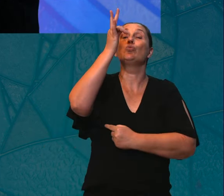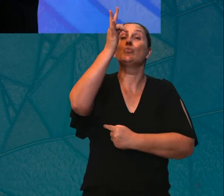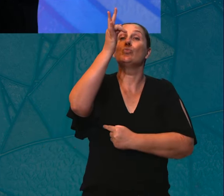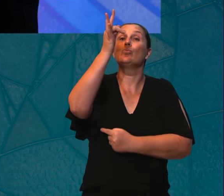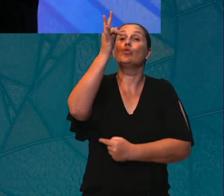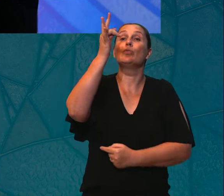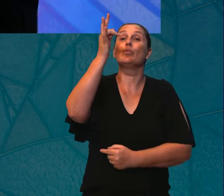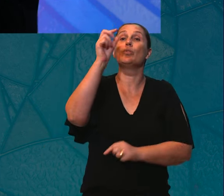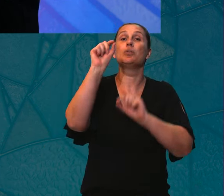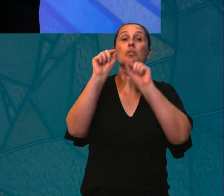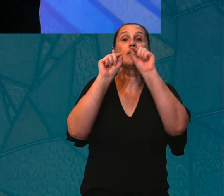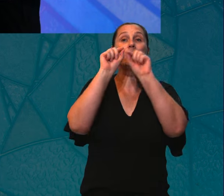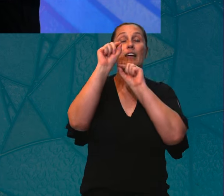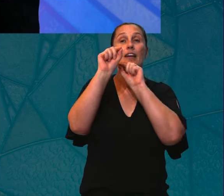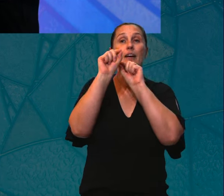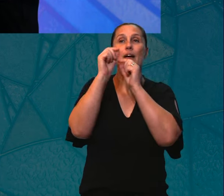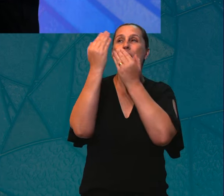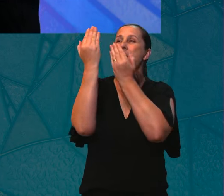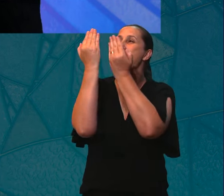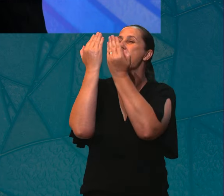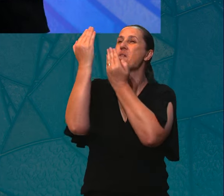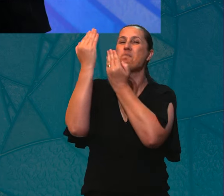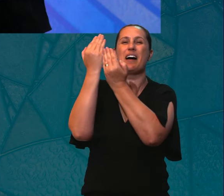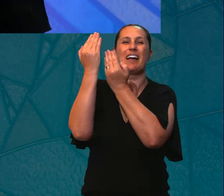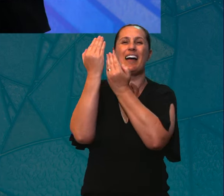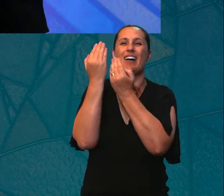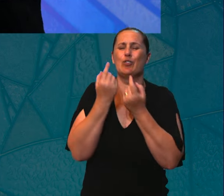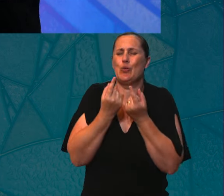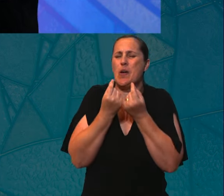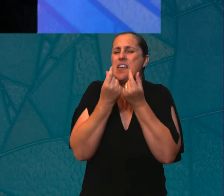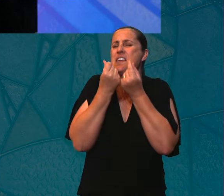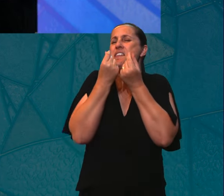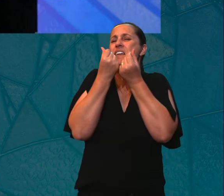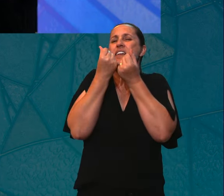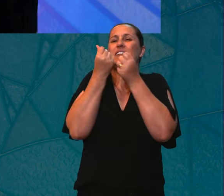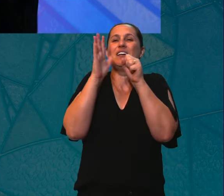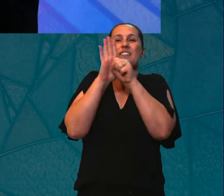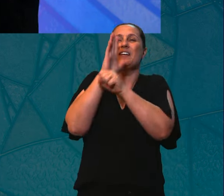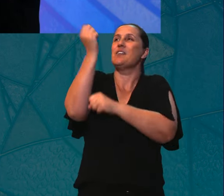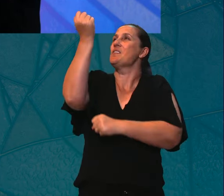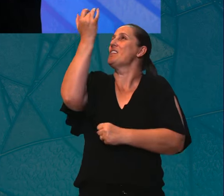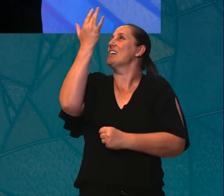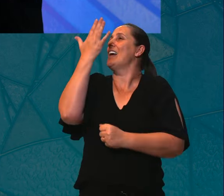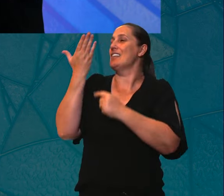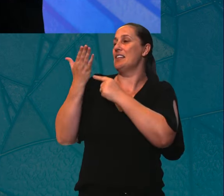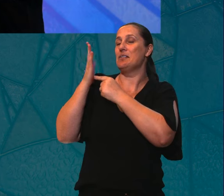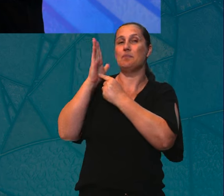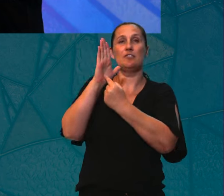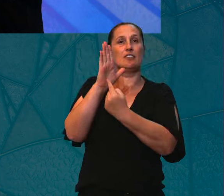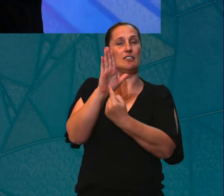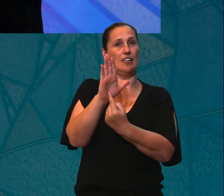a incomparável riqueza da sua graça demonstrada em sua